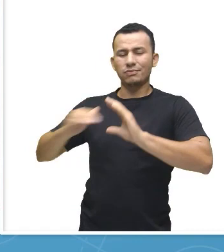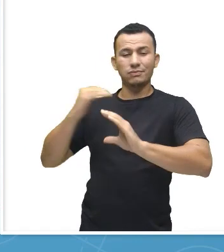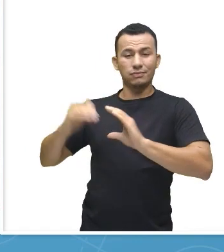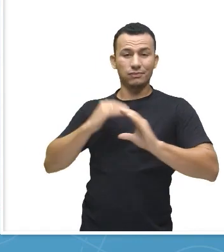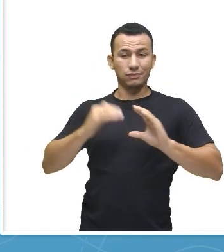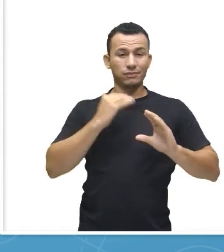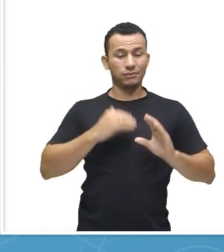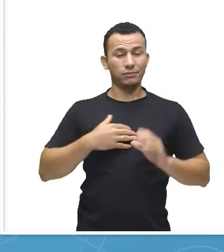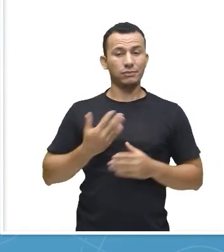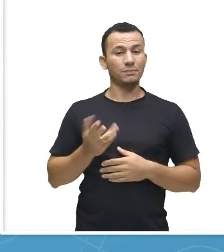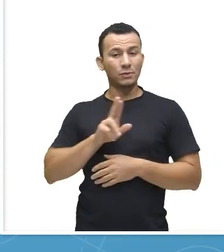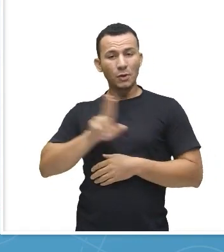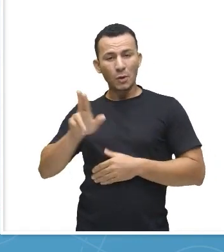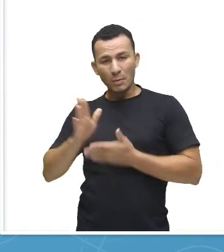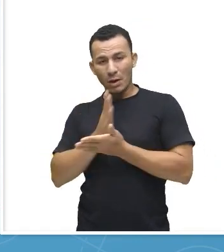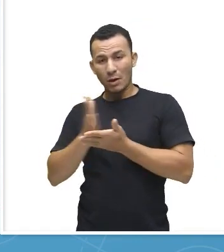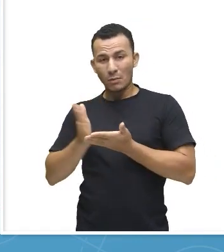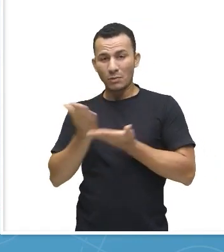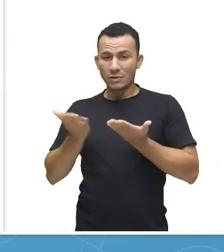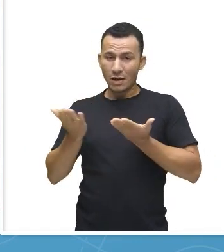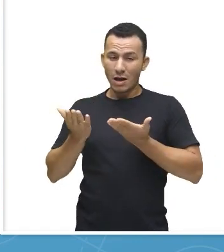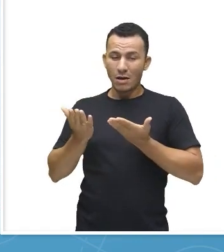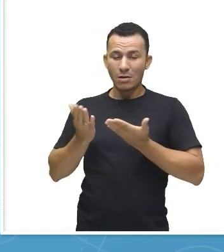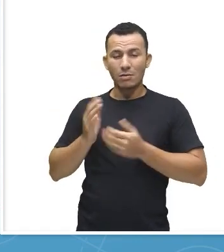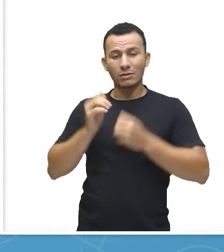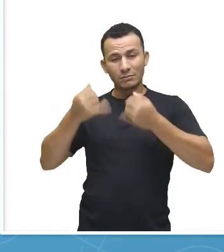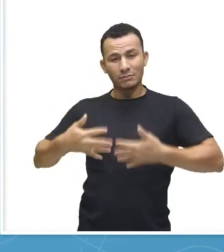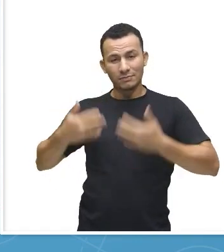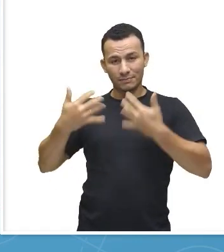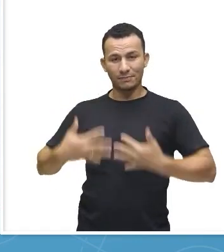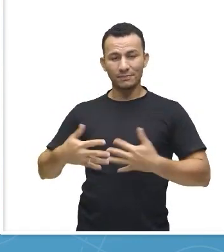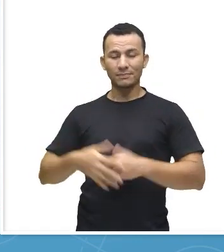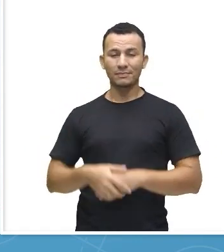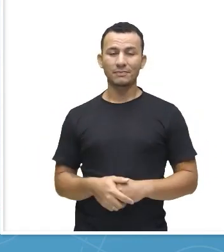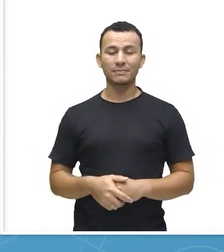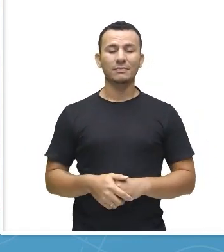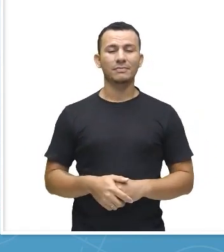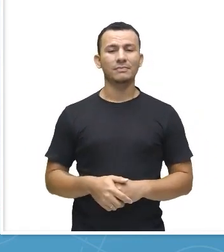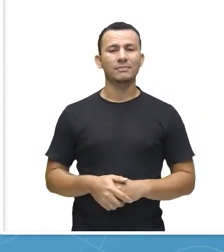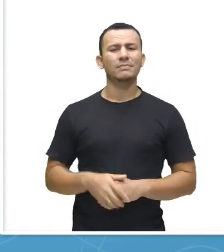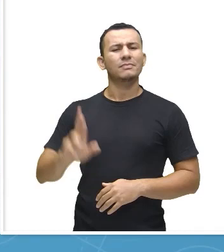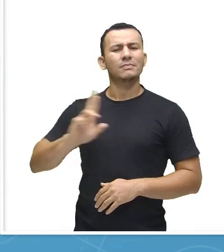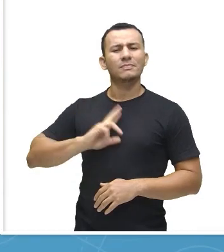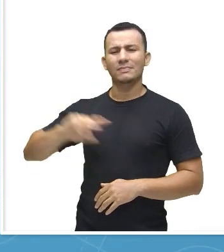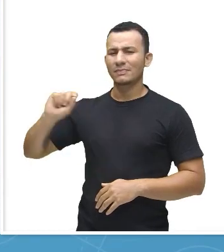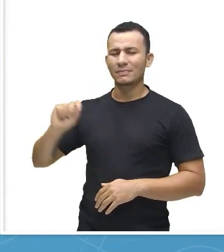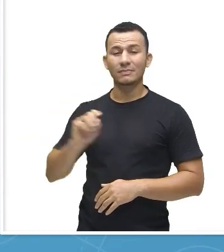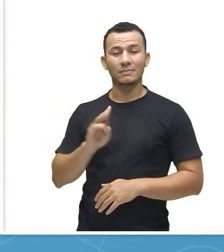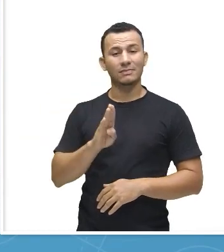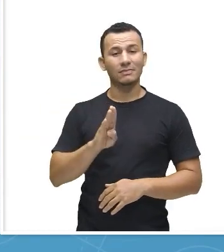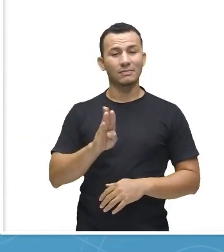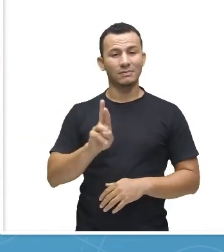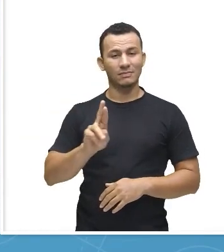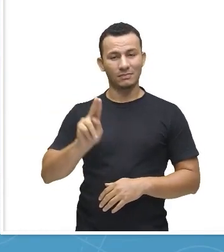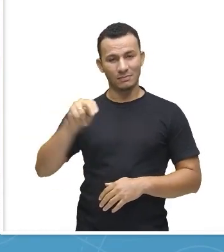né? Quem está participando aqui no chat conosco. Quem mandou resposta? O